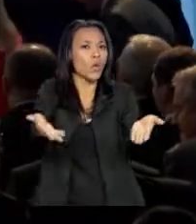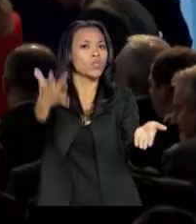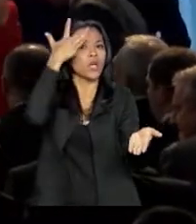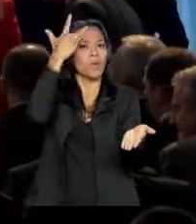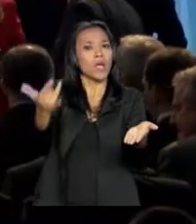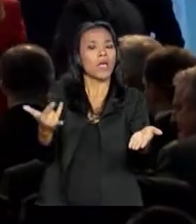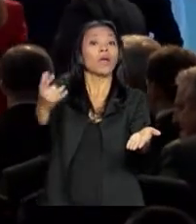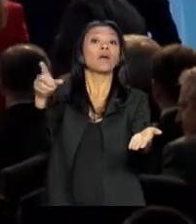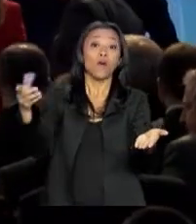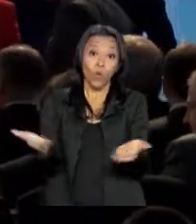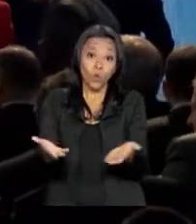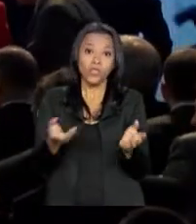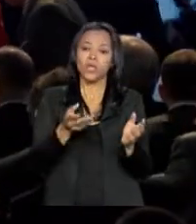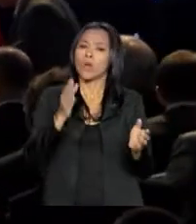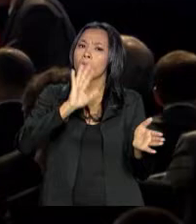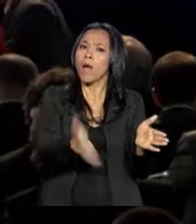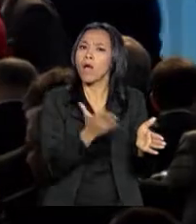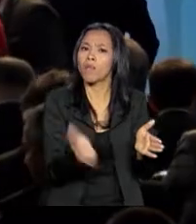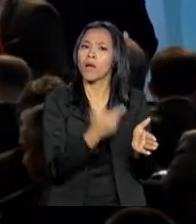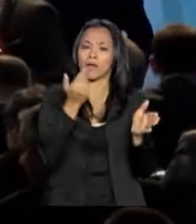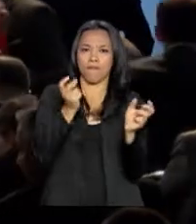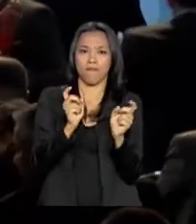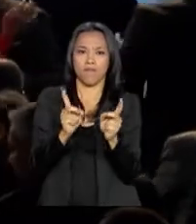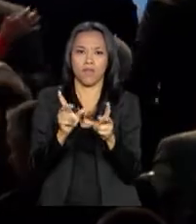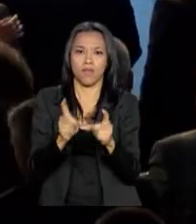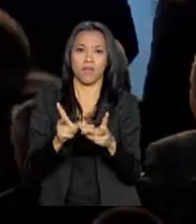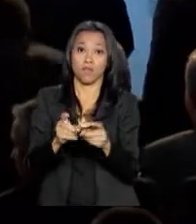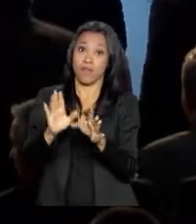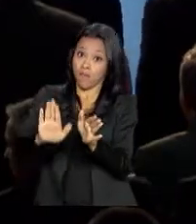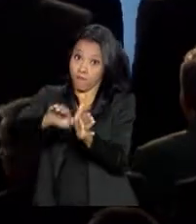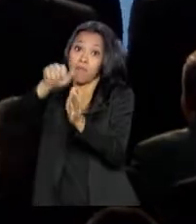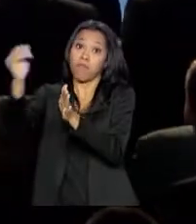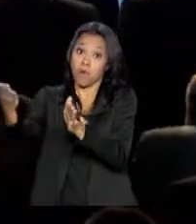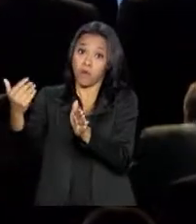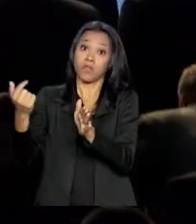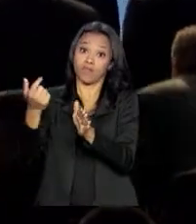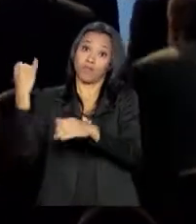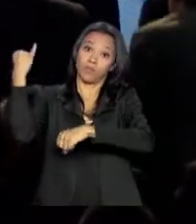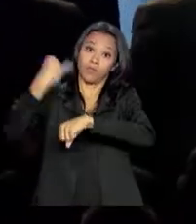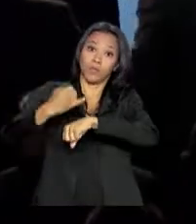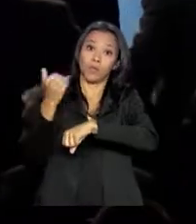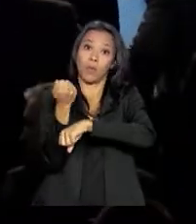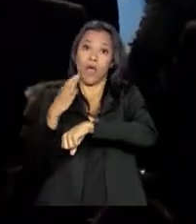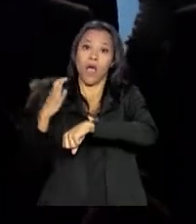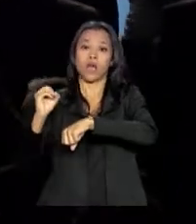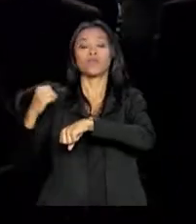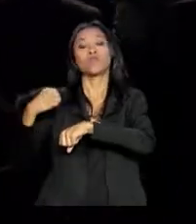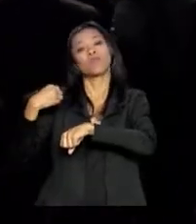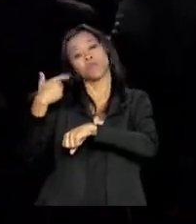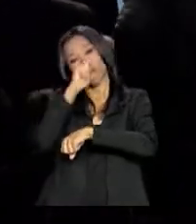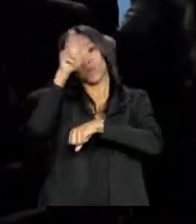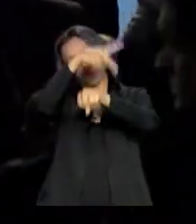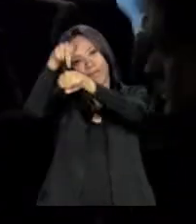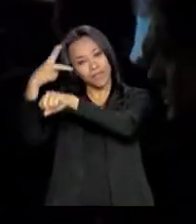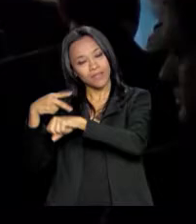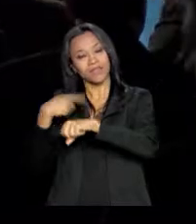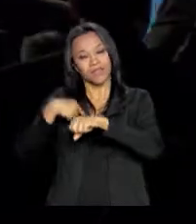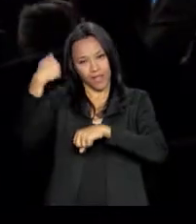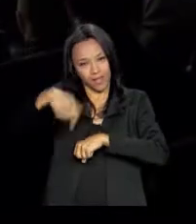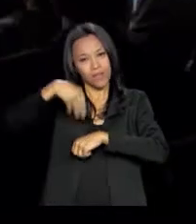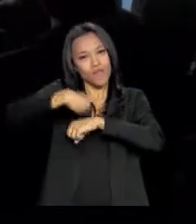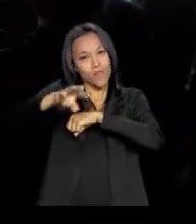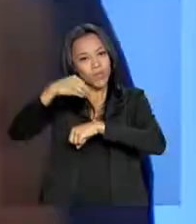produção a comercialização ea competitividade internacional do brasil a nbr traz pra você todas as informações